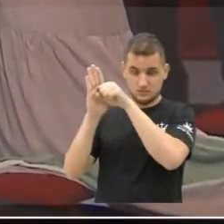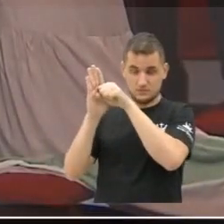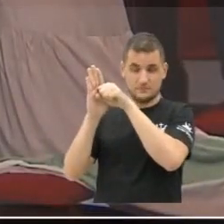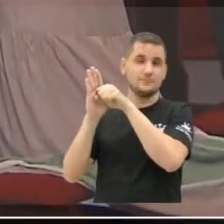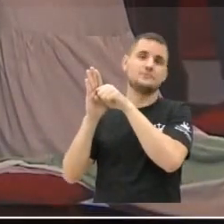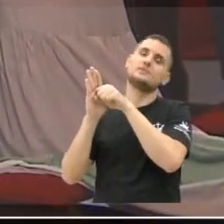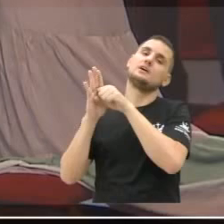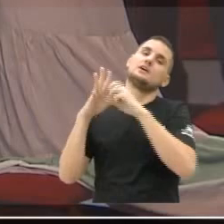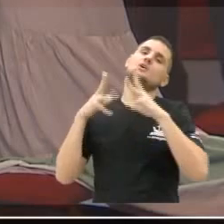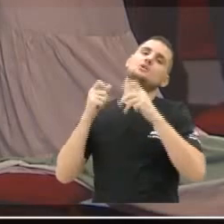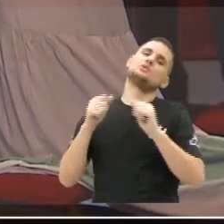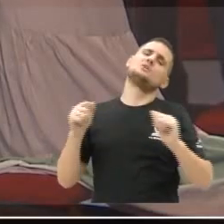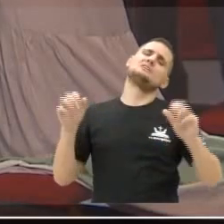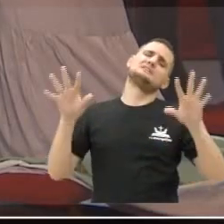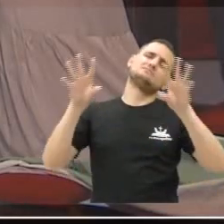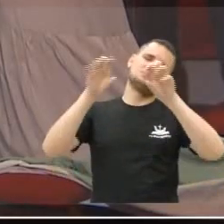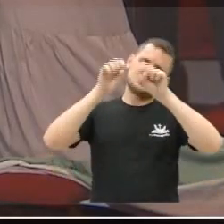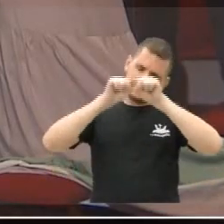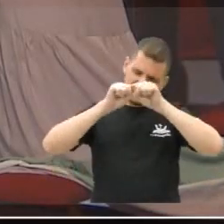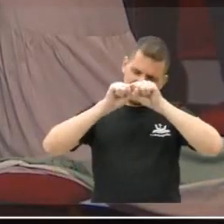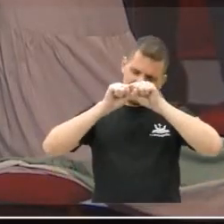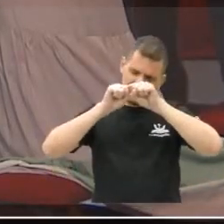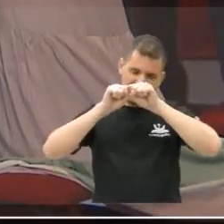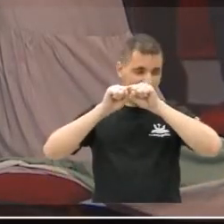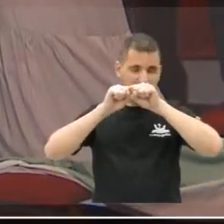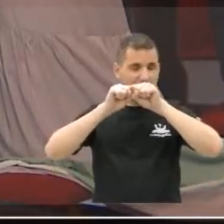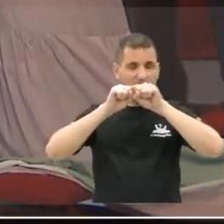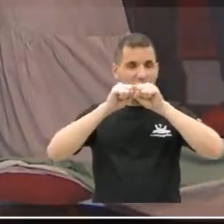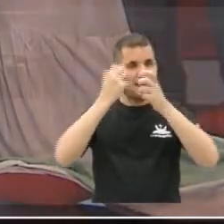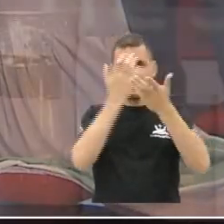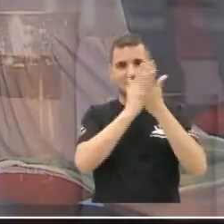estão indo embora do seu coração.